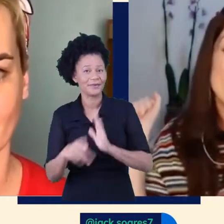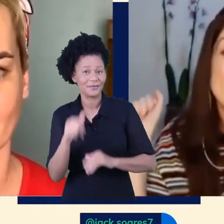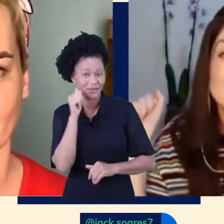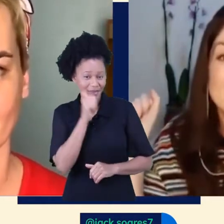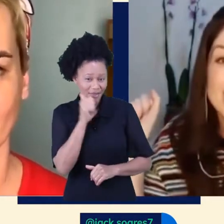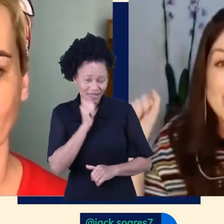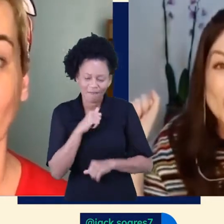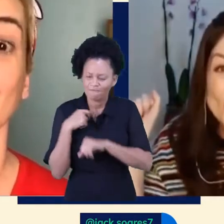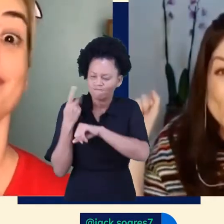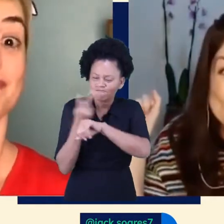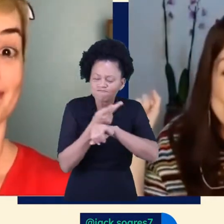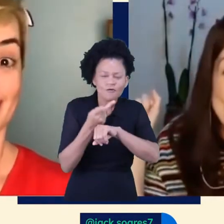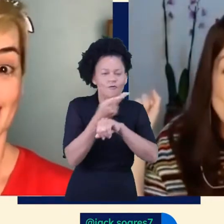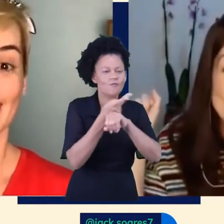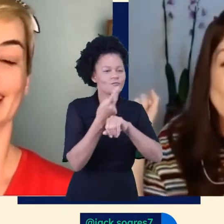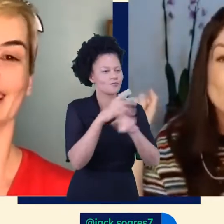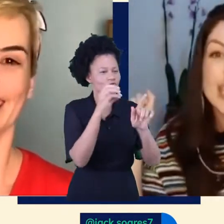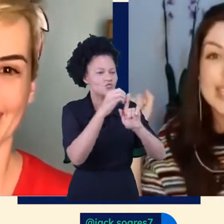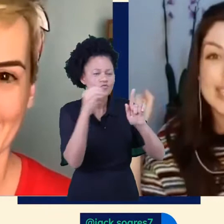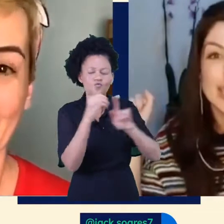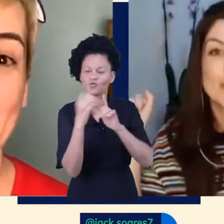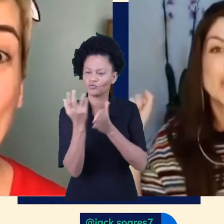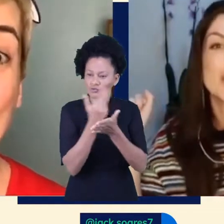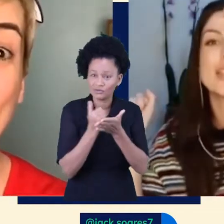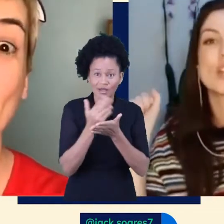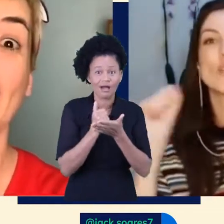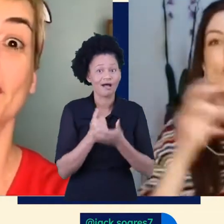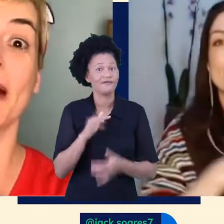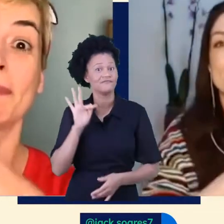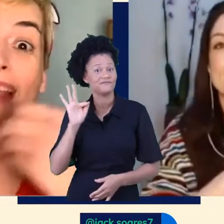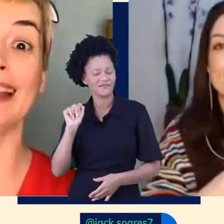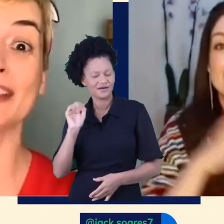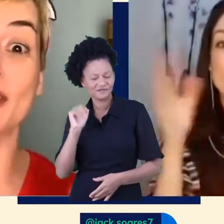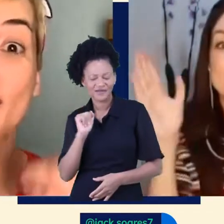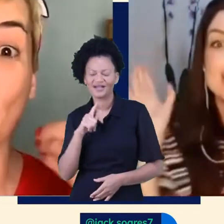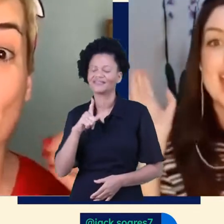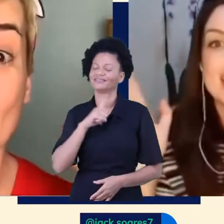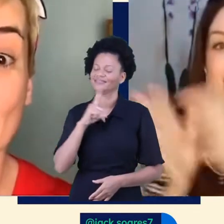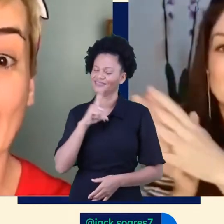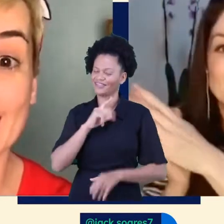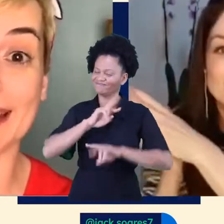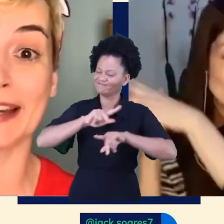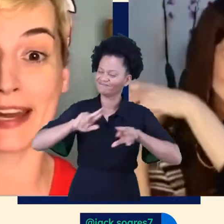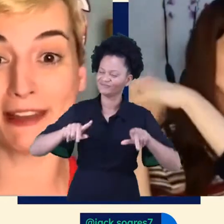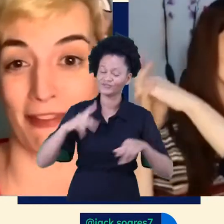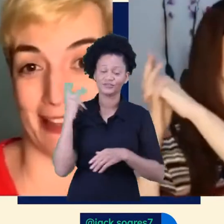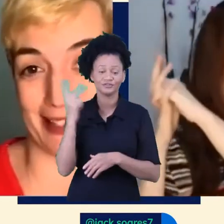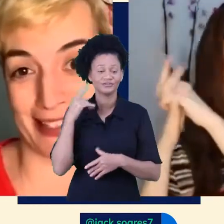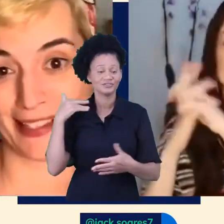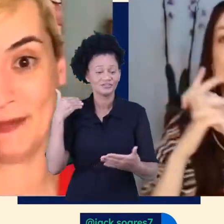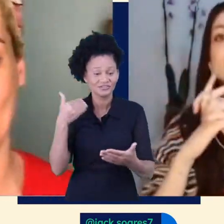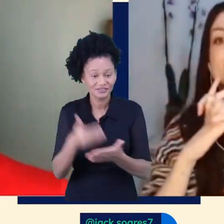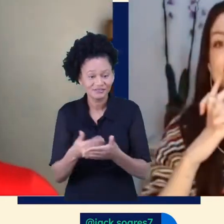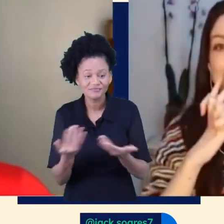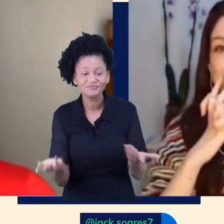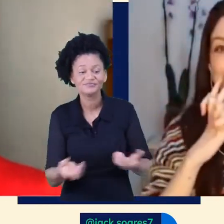A Fafá também tem um monte de história, tem Frida. Você também já contou, né, Fafá? Dá umas ideias aí. Mulheres